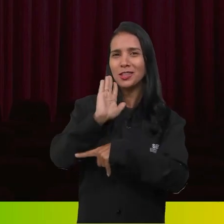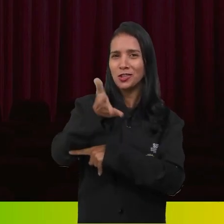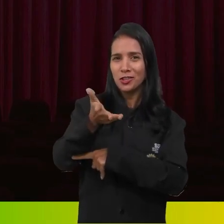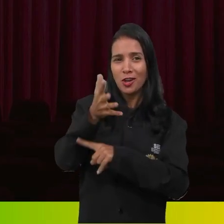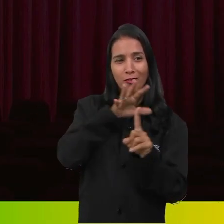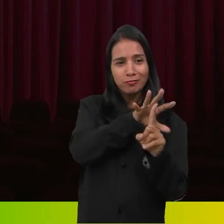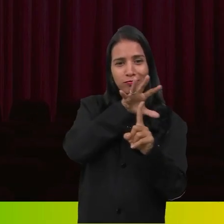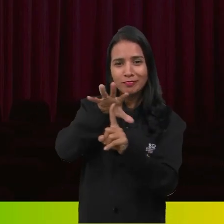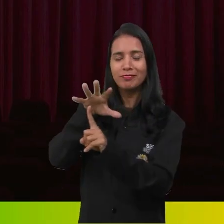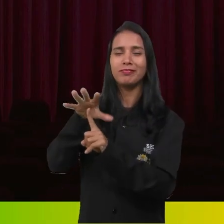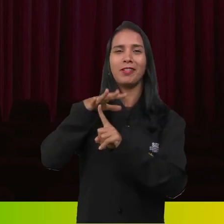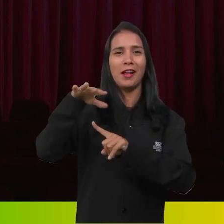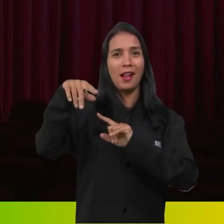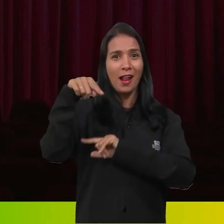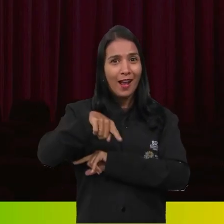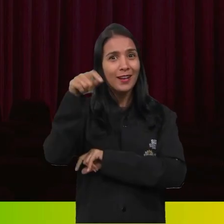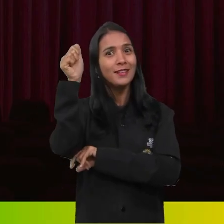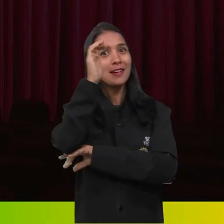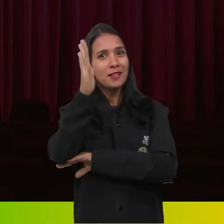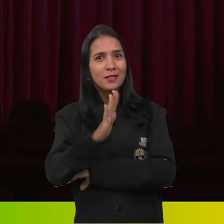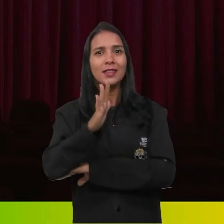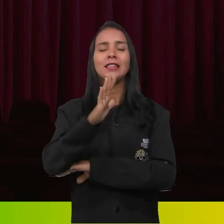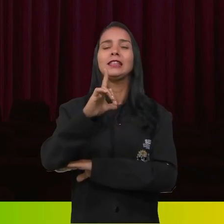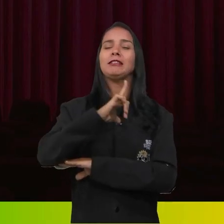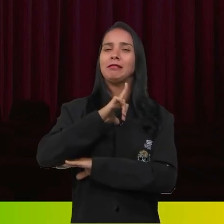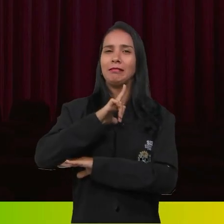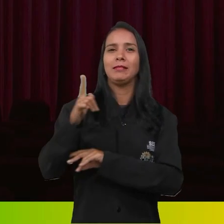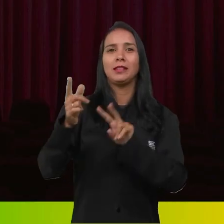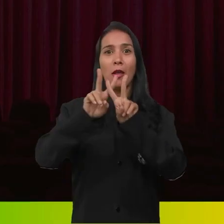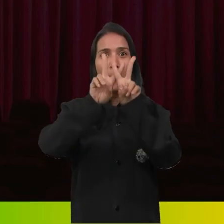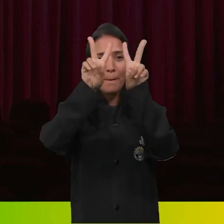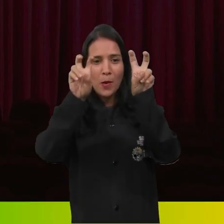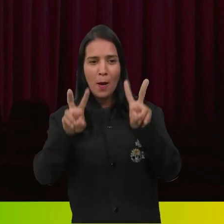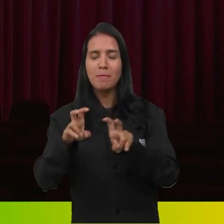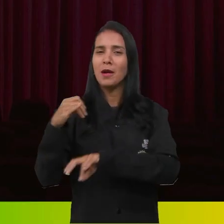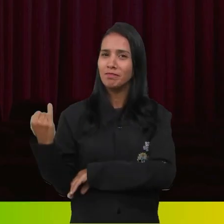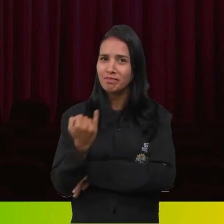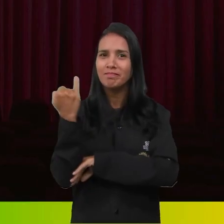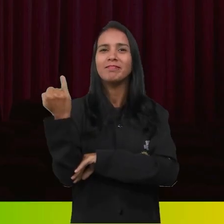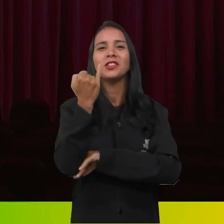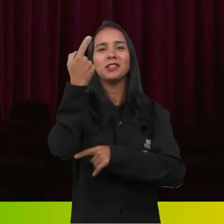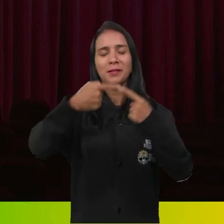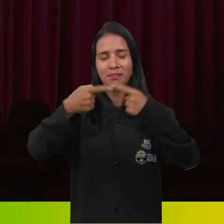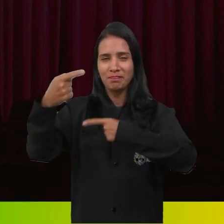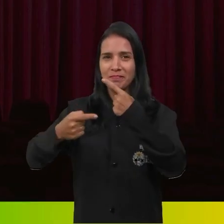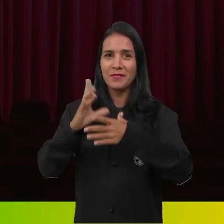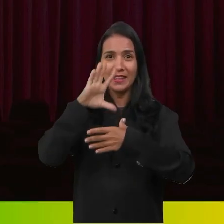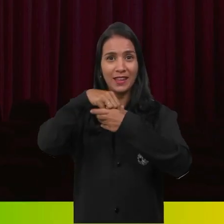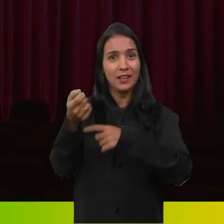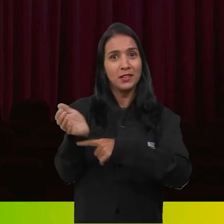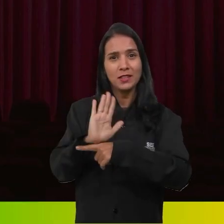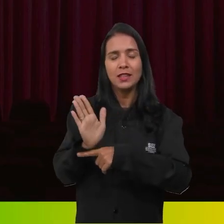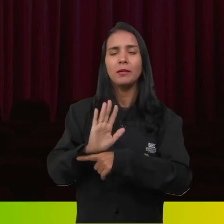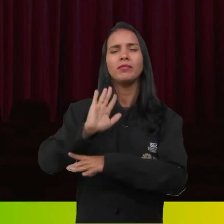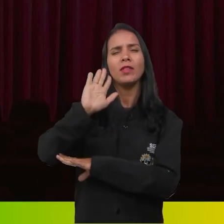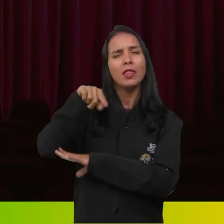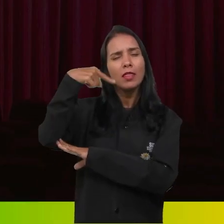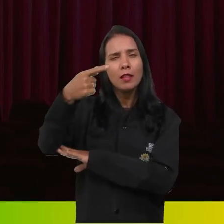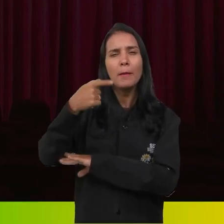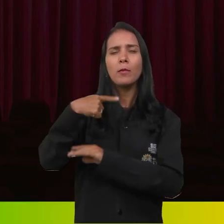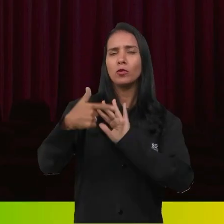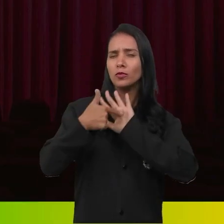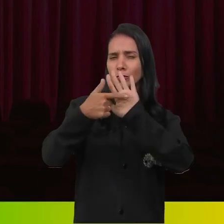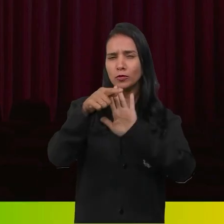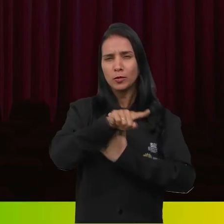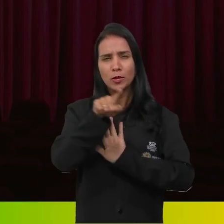país, trazendo abordagens importantíssimas, inclusive. Até o final da nossa aula eu vou trazer para vocês algumas produções que lembram muito bem